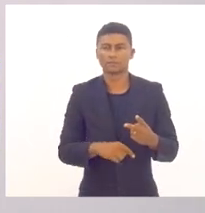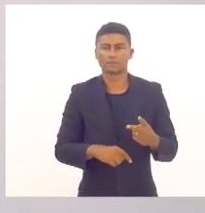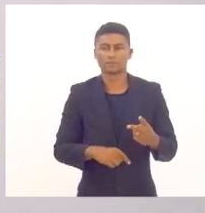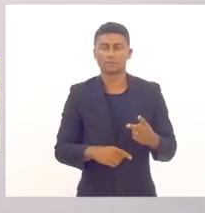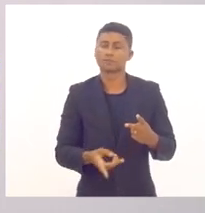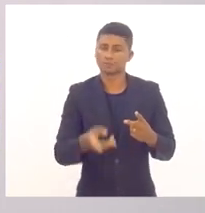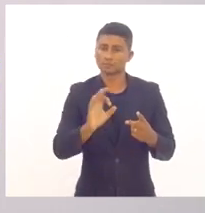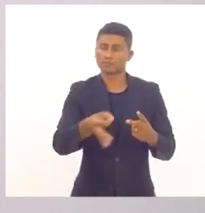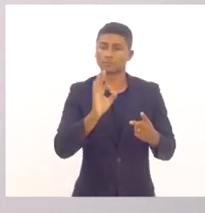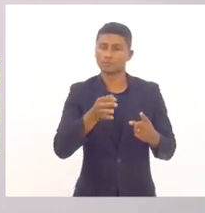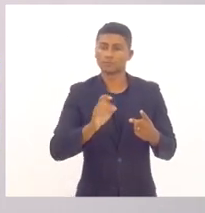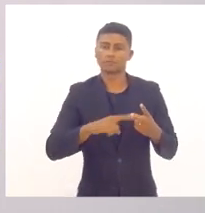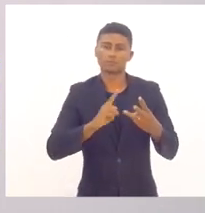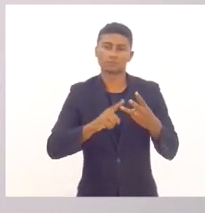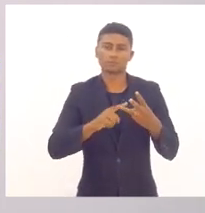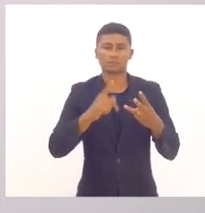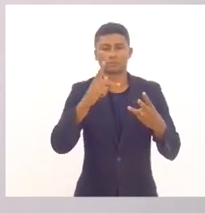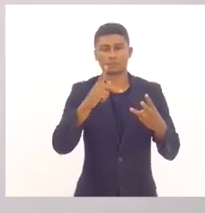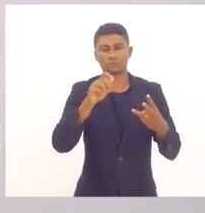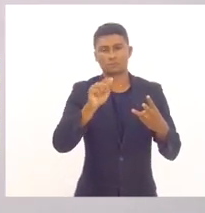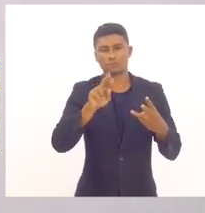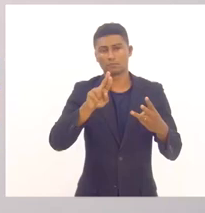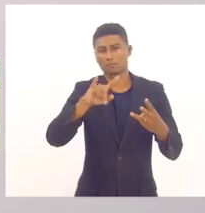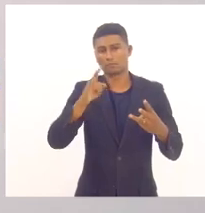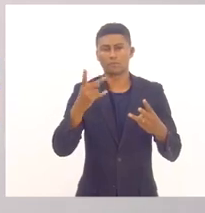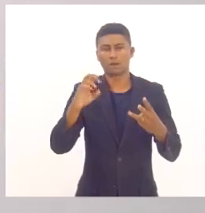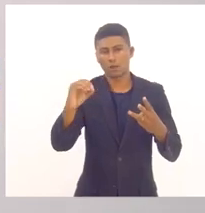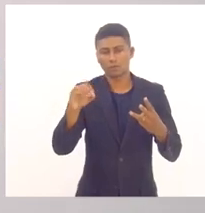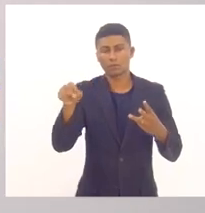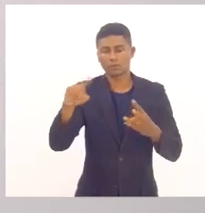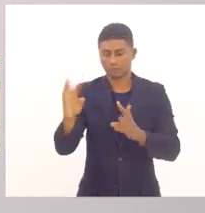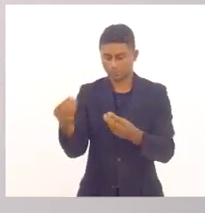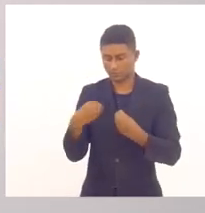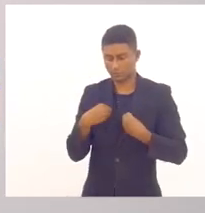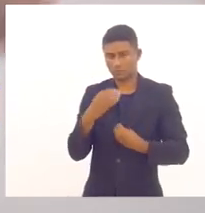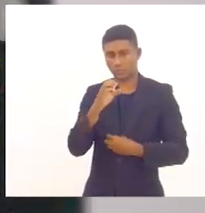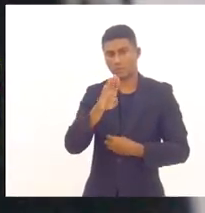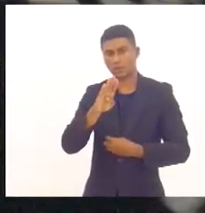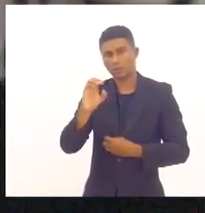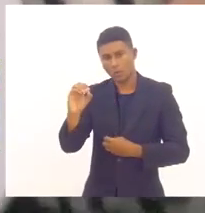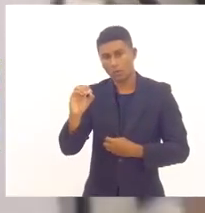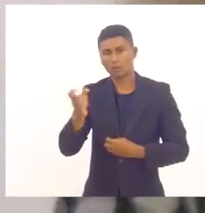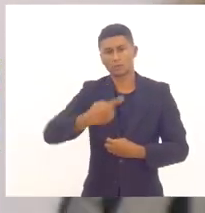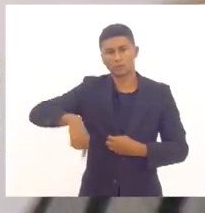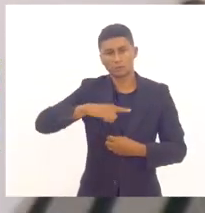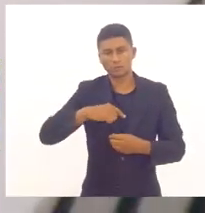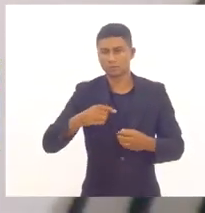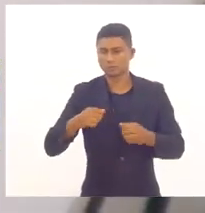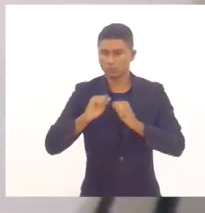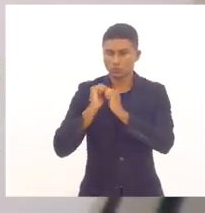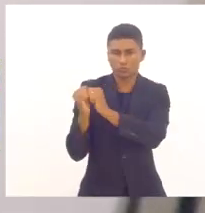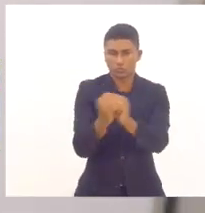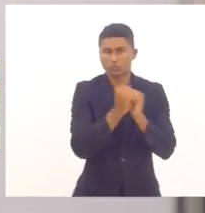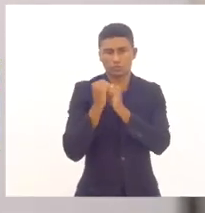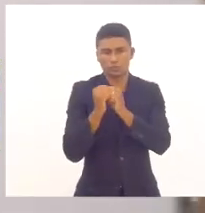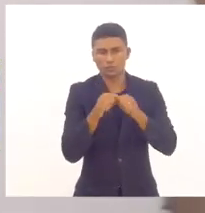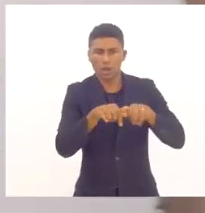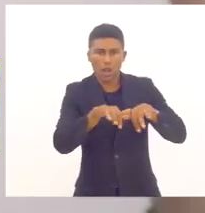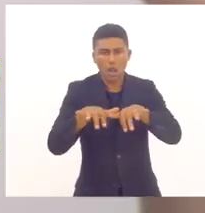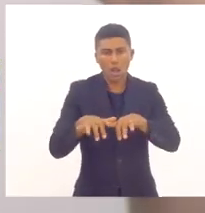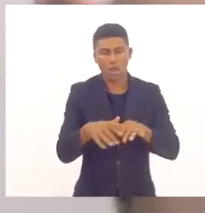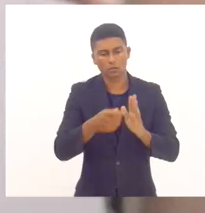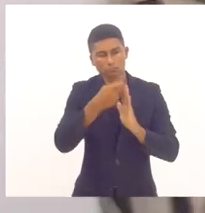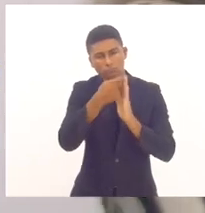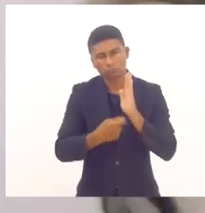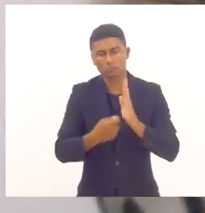então justamente, Paulinho Meia Lua encaminhou lá isso, exatamente, entregou o CBO. Né? Que a gente escreveu coletivamente. Quem escreveu a lei que